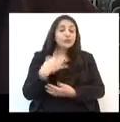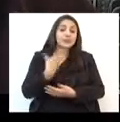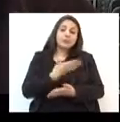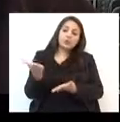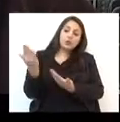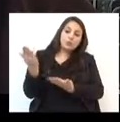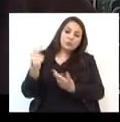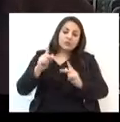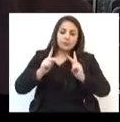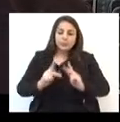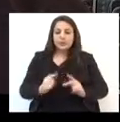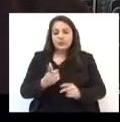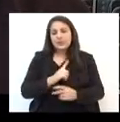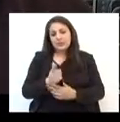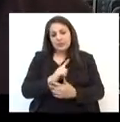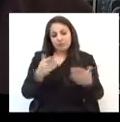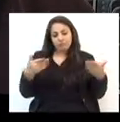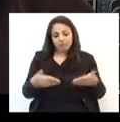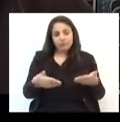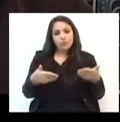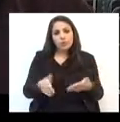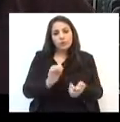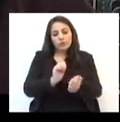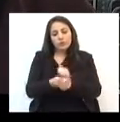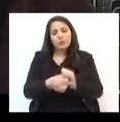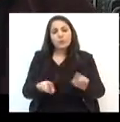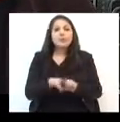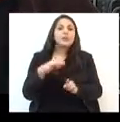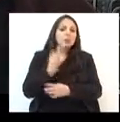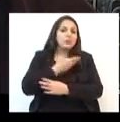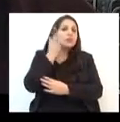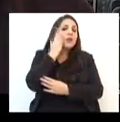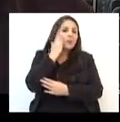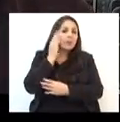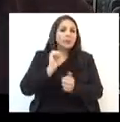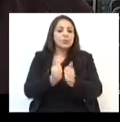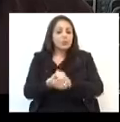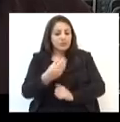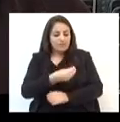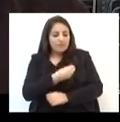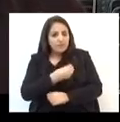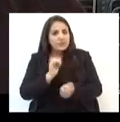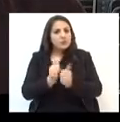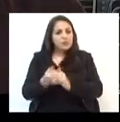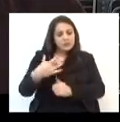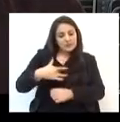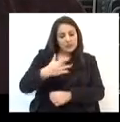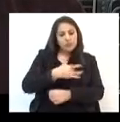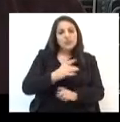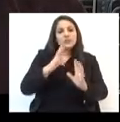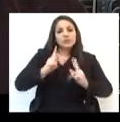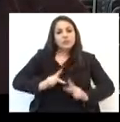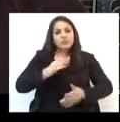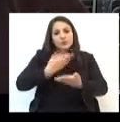né? Porque todos sabemos que esporte é vida, esporte é saúde, todas as pessoas envolvidas no esporte,